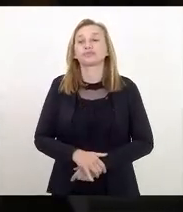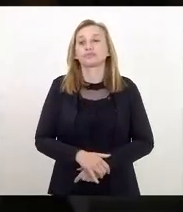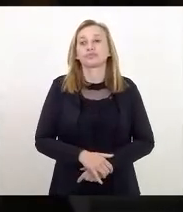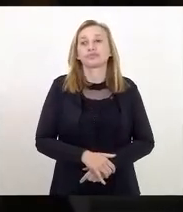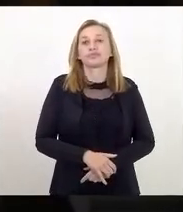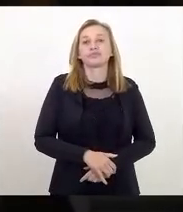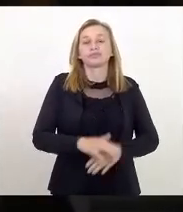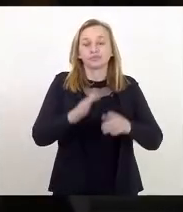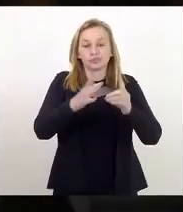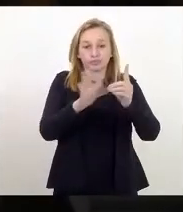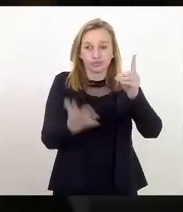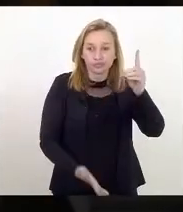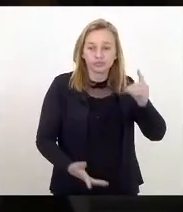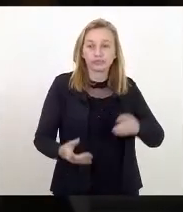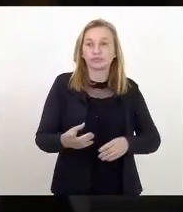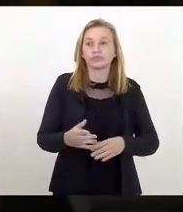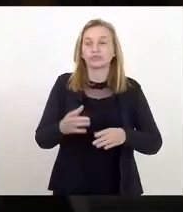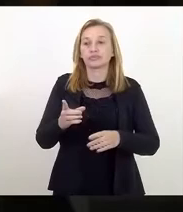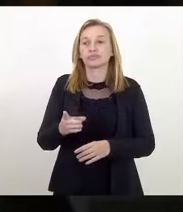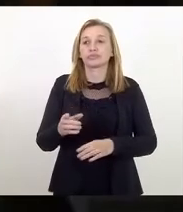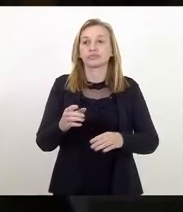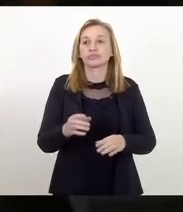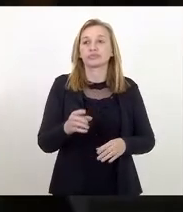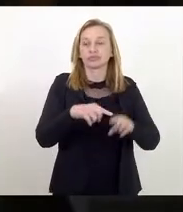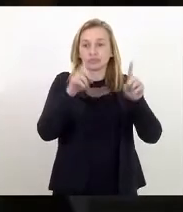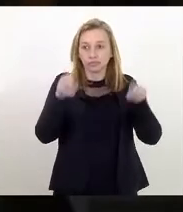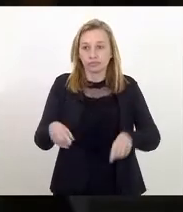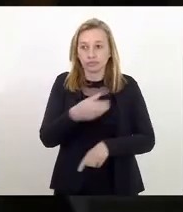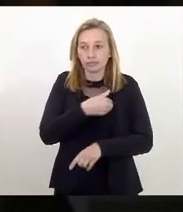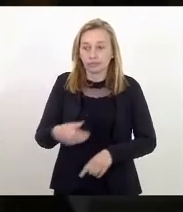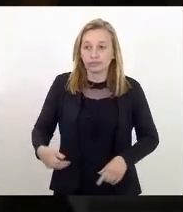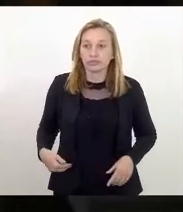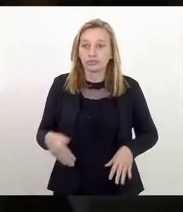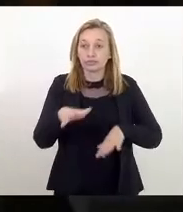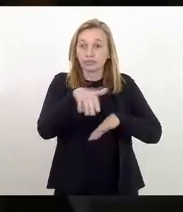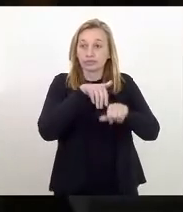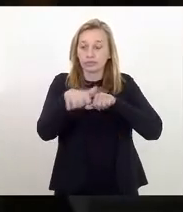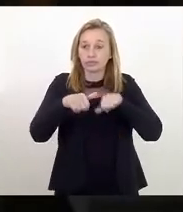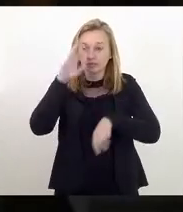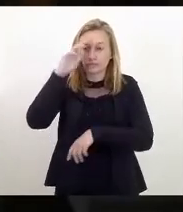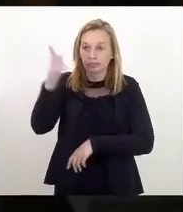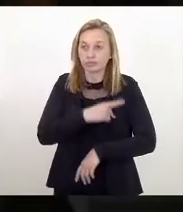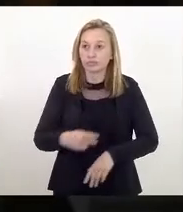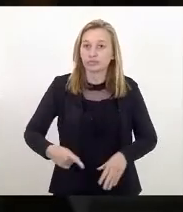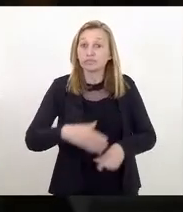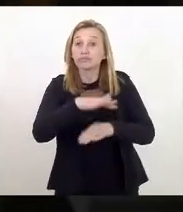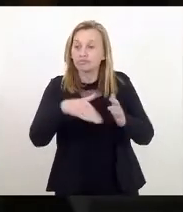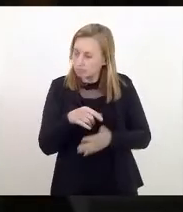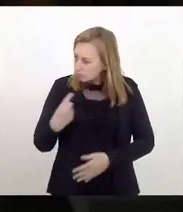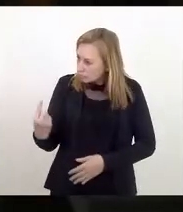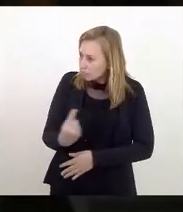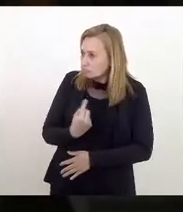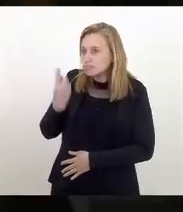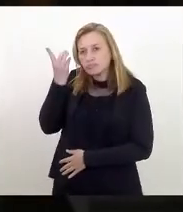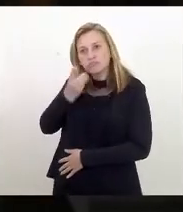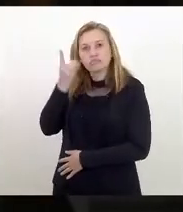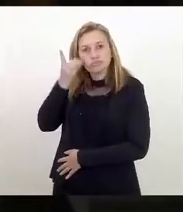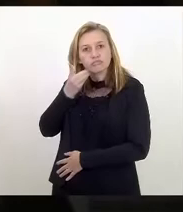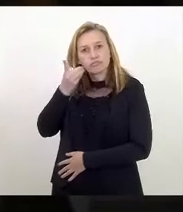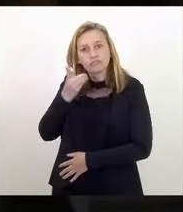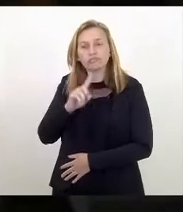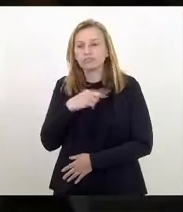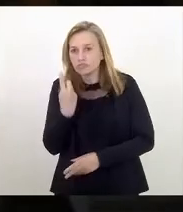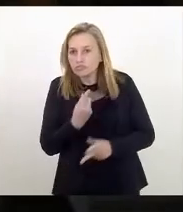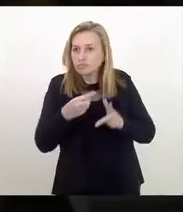homenageando os servidores da defensoria, presidente, eu faço um chamado a todos nós do Parlamento que a gente